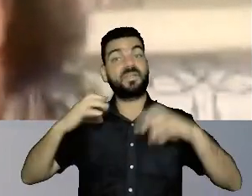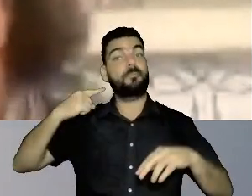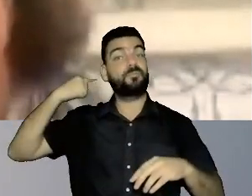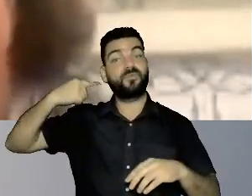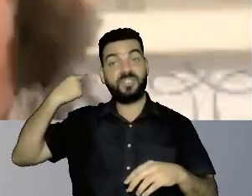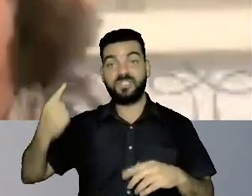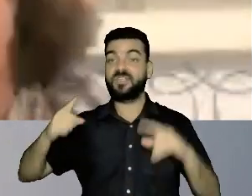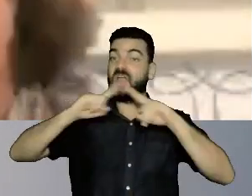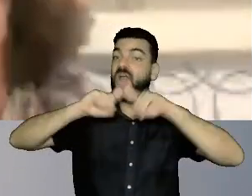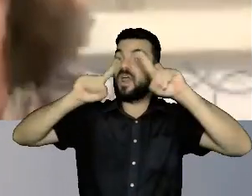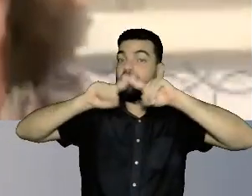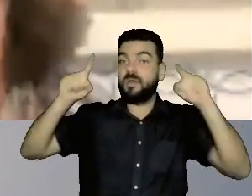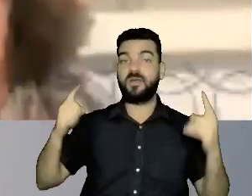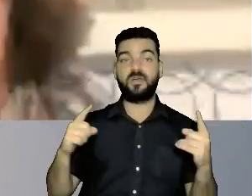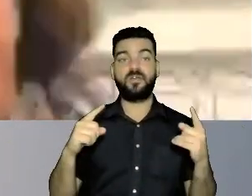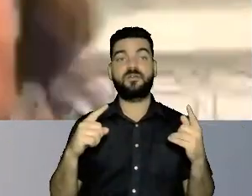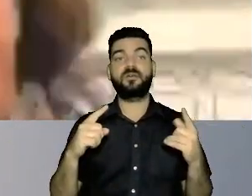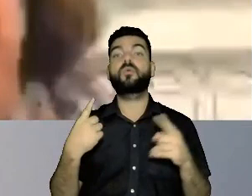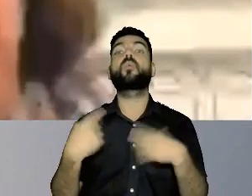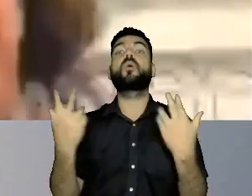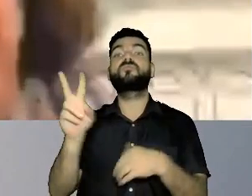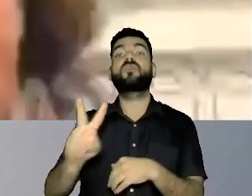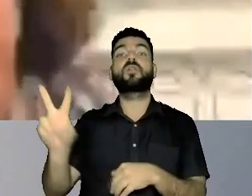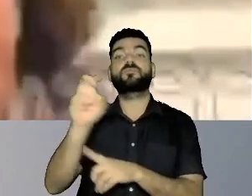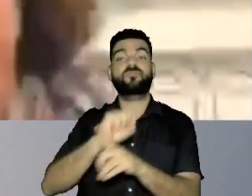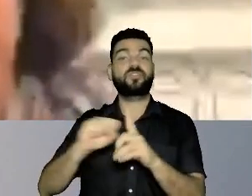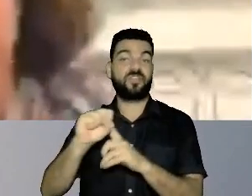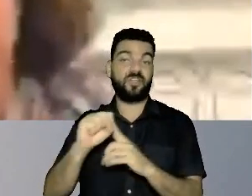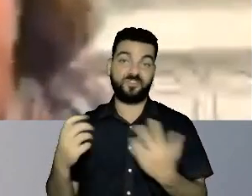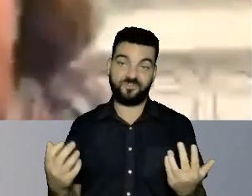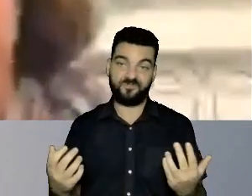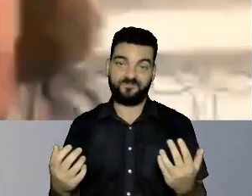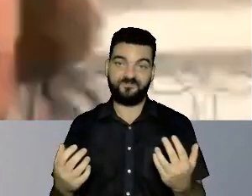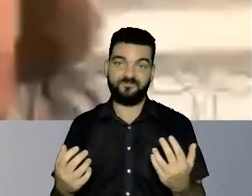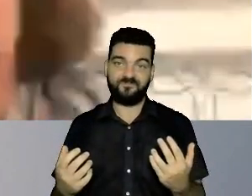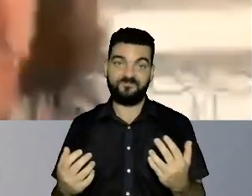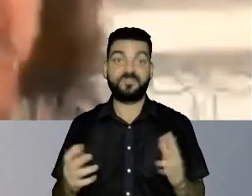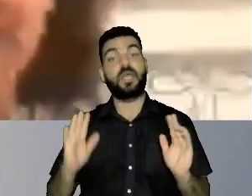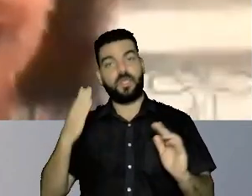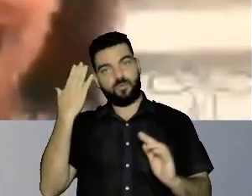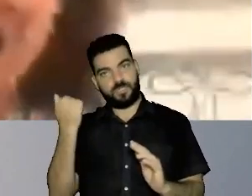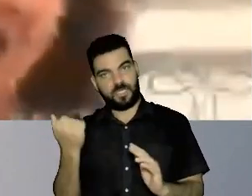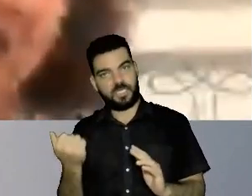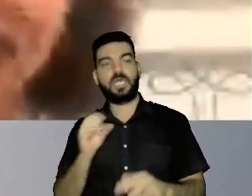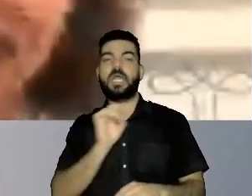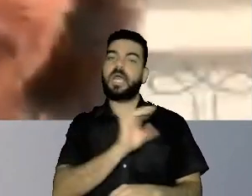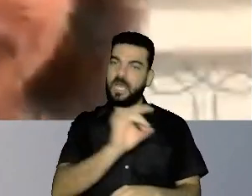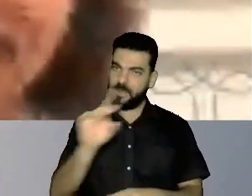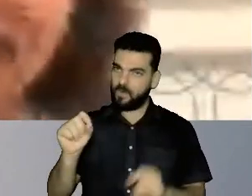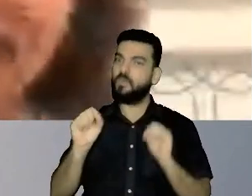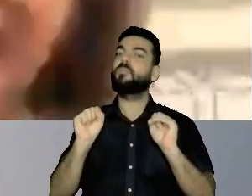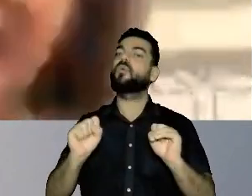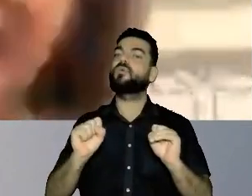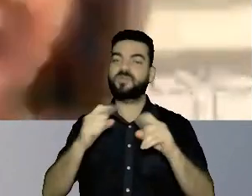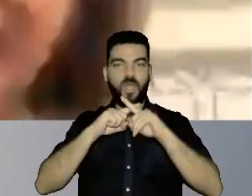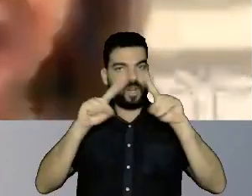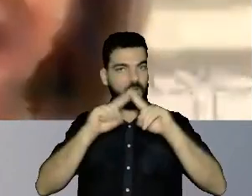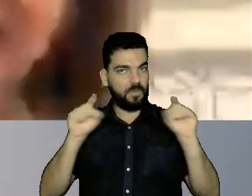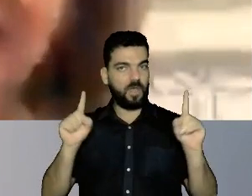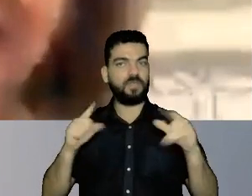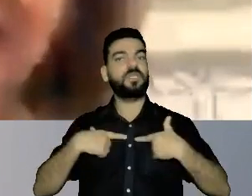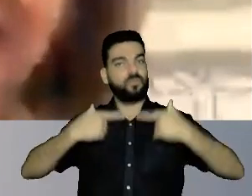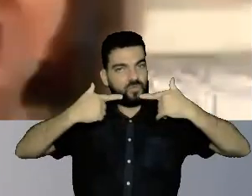assumir essa postura, que é uma postura também política, né? De questionar os valores. E não que a gente